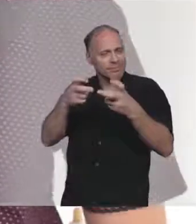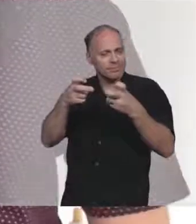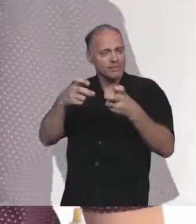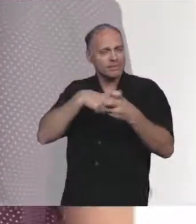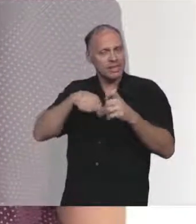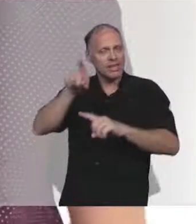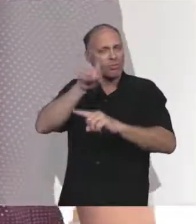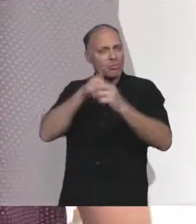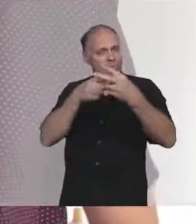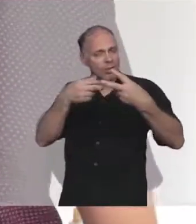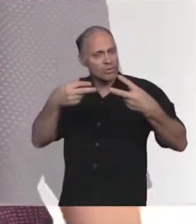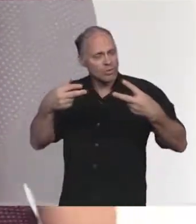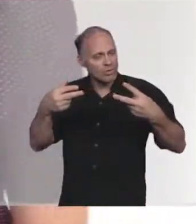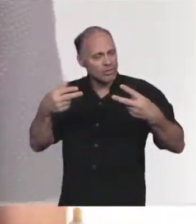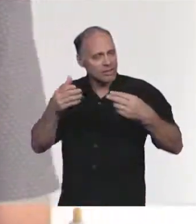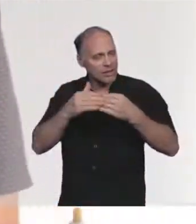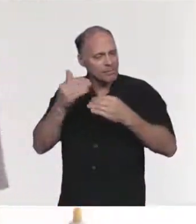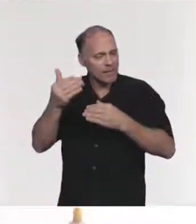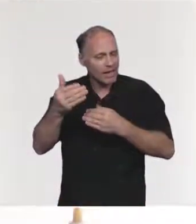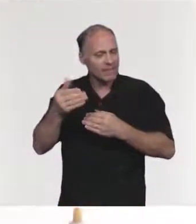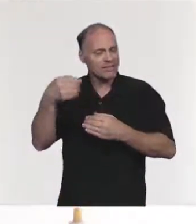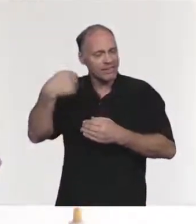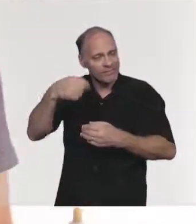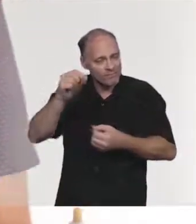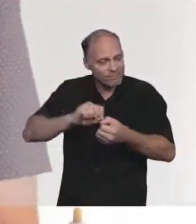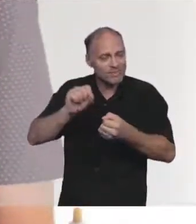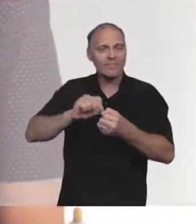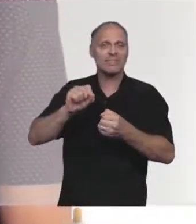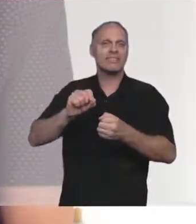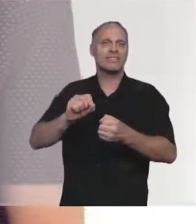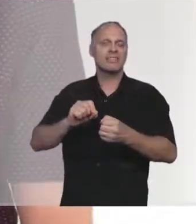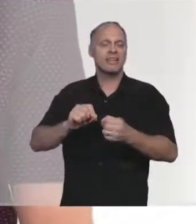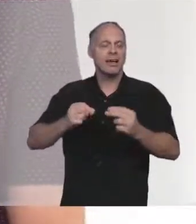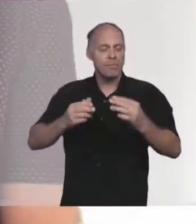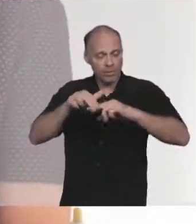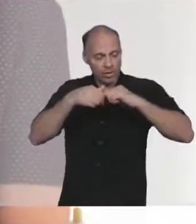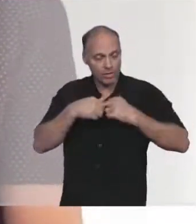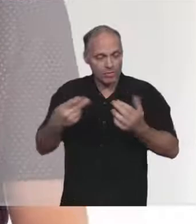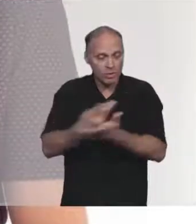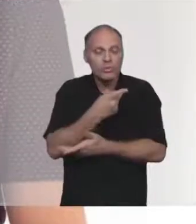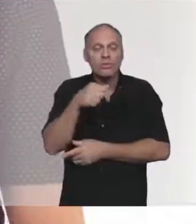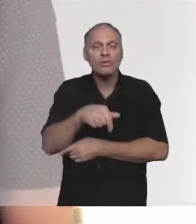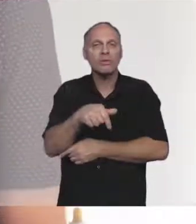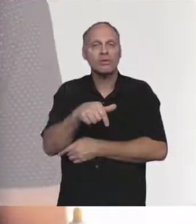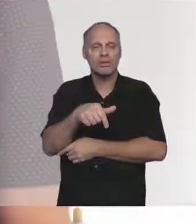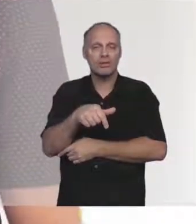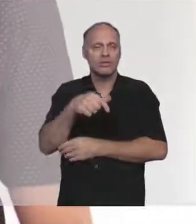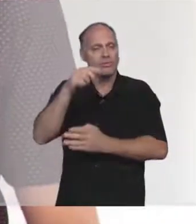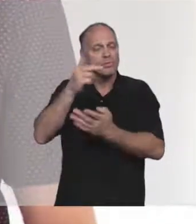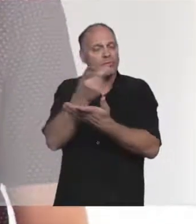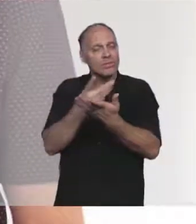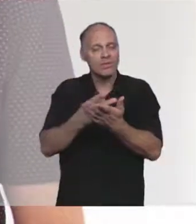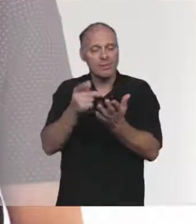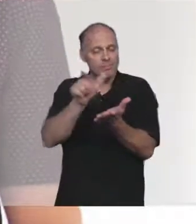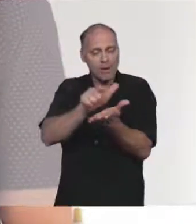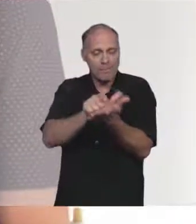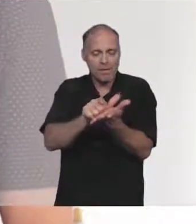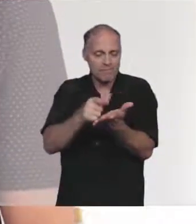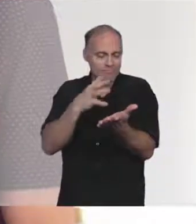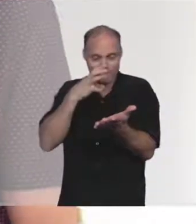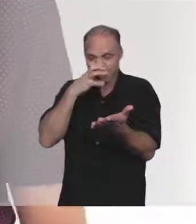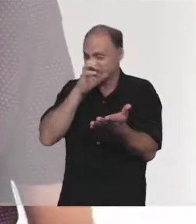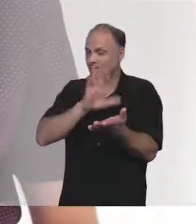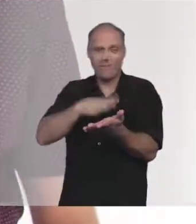perceber que existia algo a se fazer a partir desse tensionamento que acontecia no desenho. O papel não dava